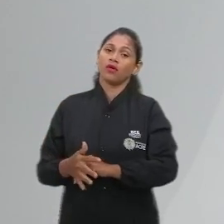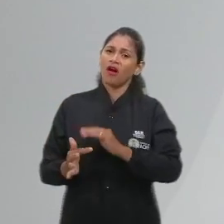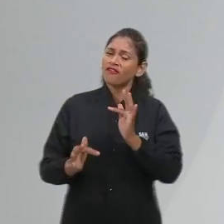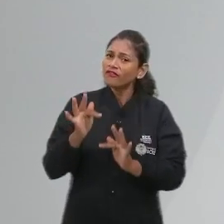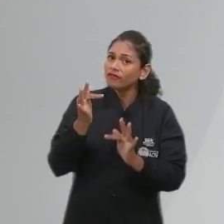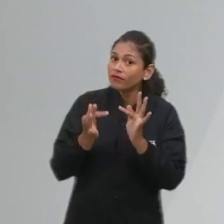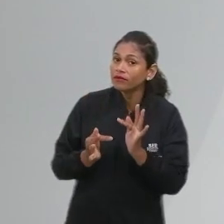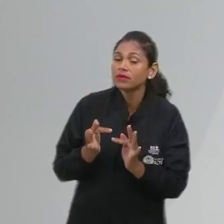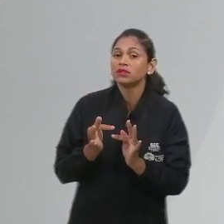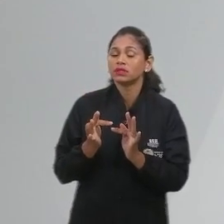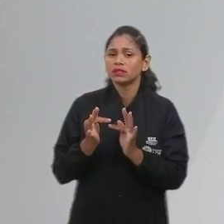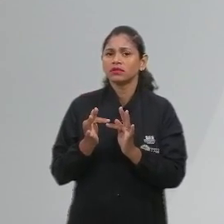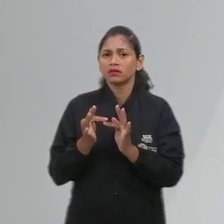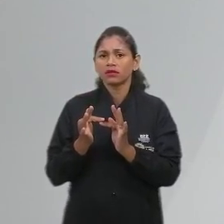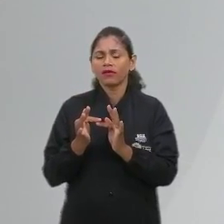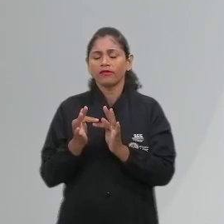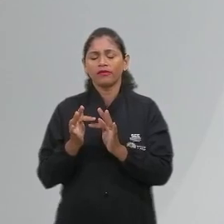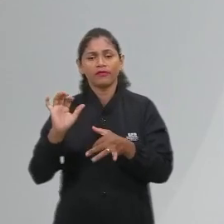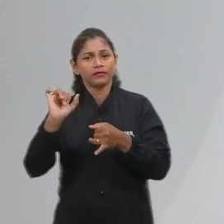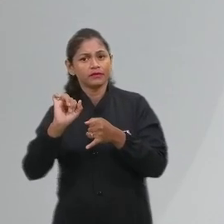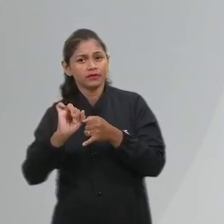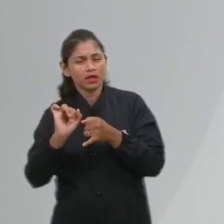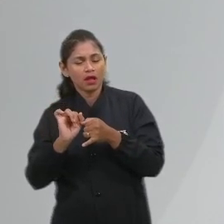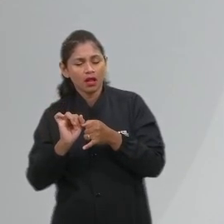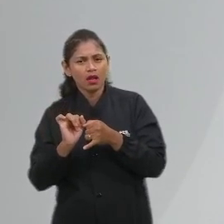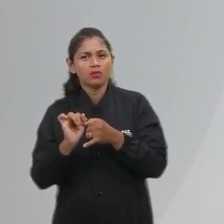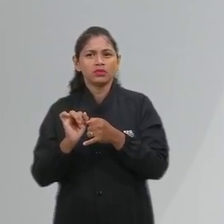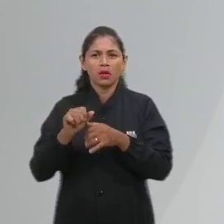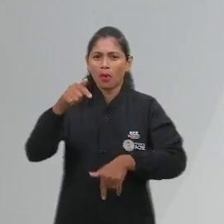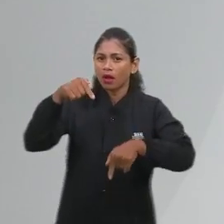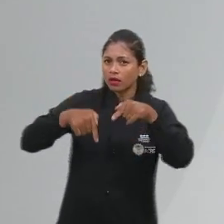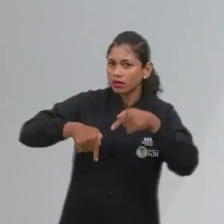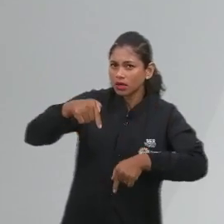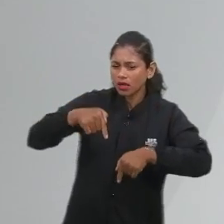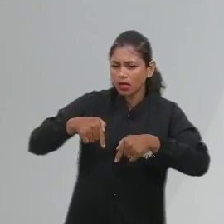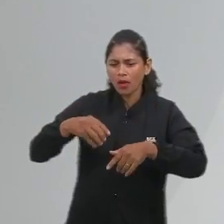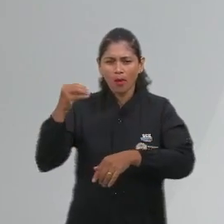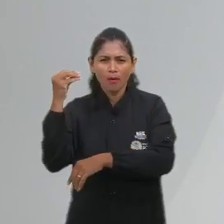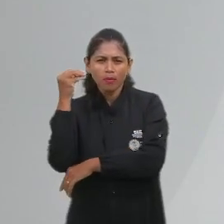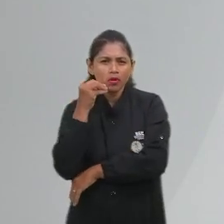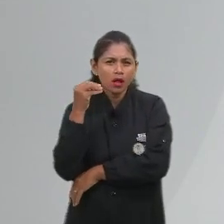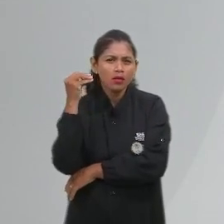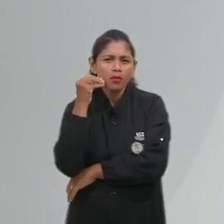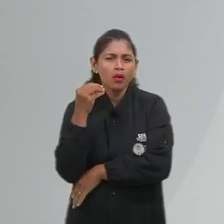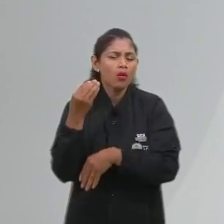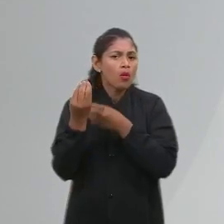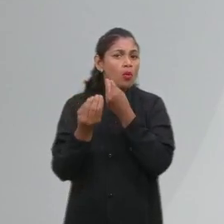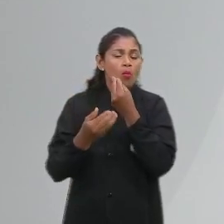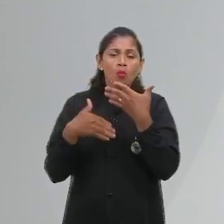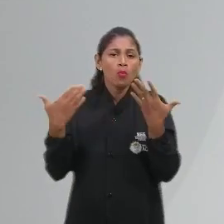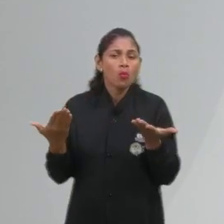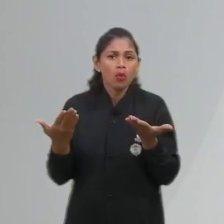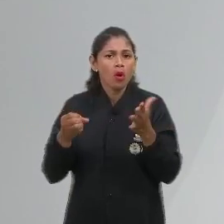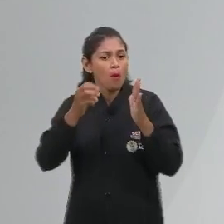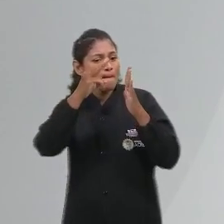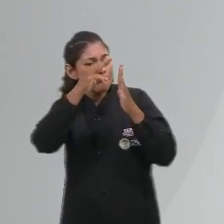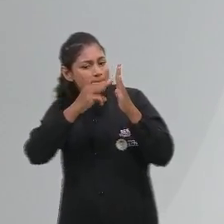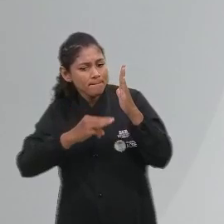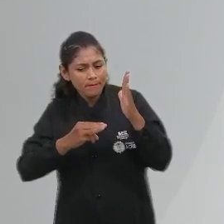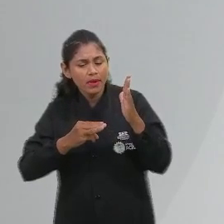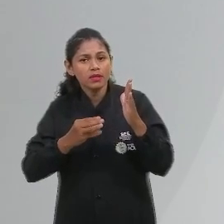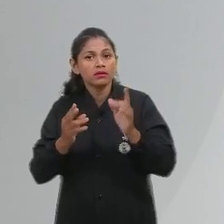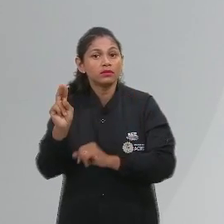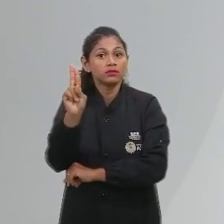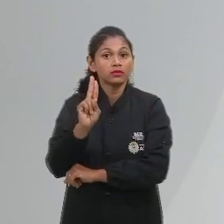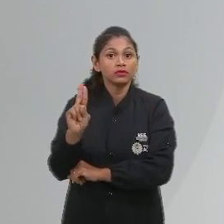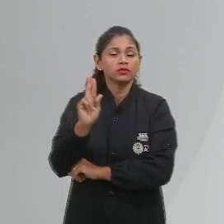ela realiza, a exemplo da química, os seus experimentos, quais são os procedimentos que são adotados